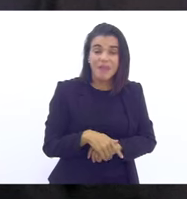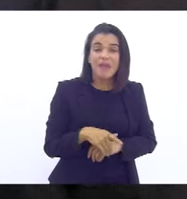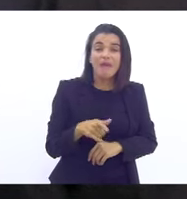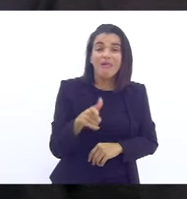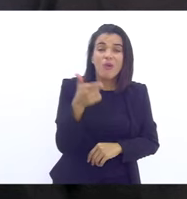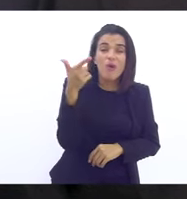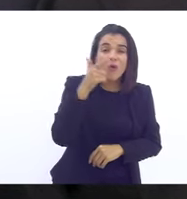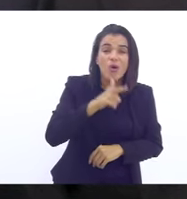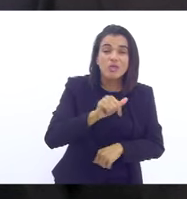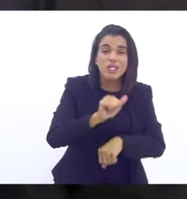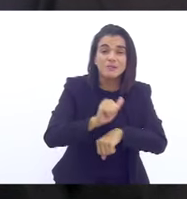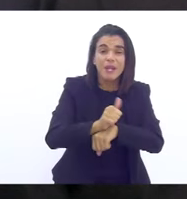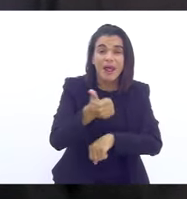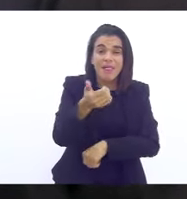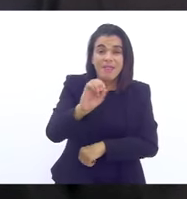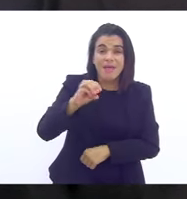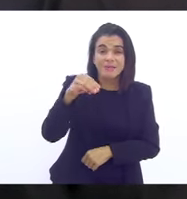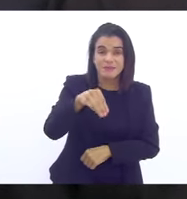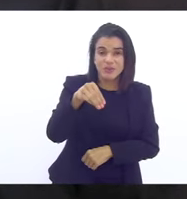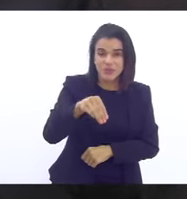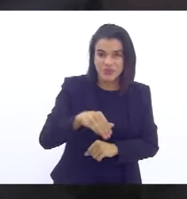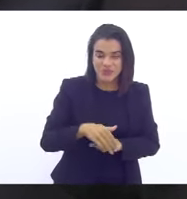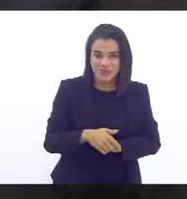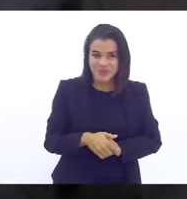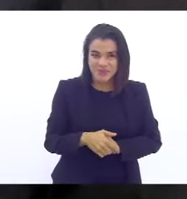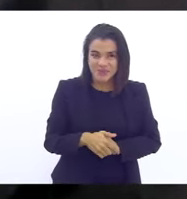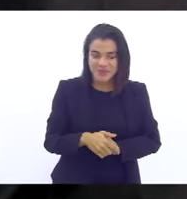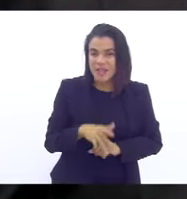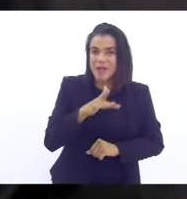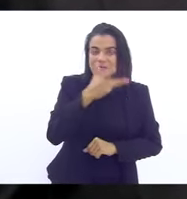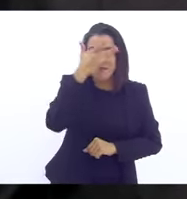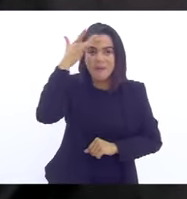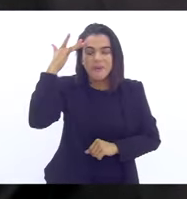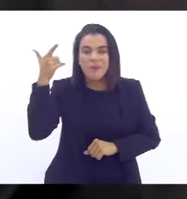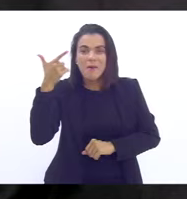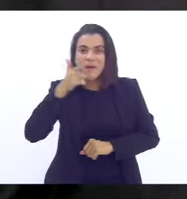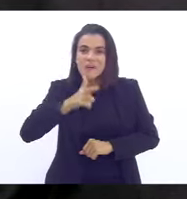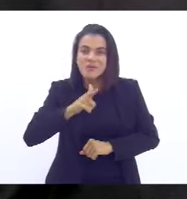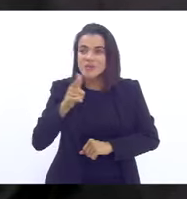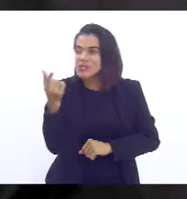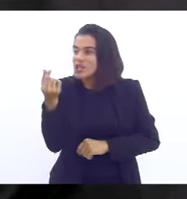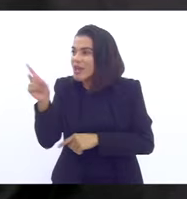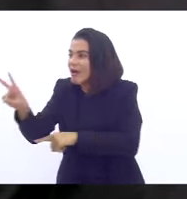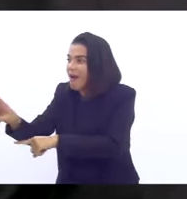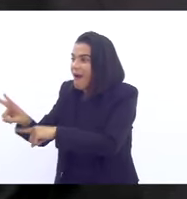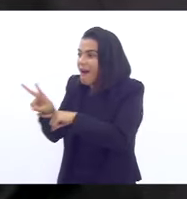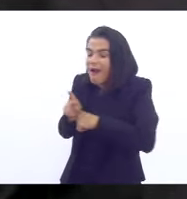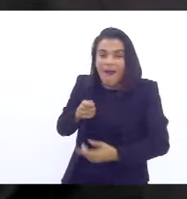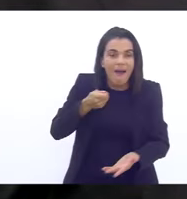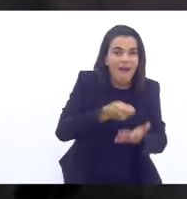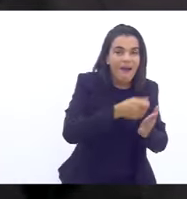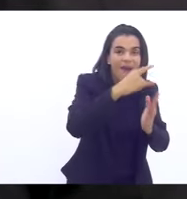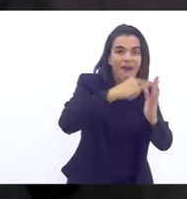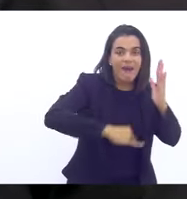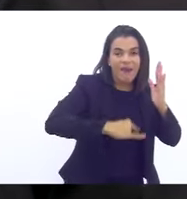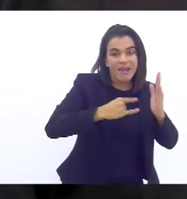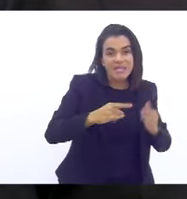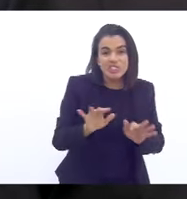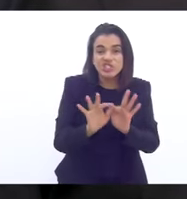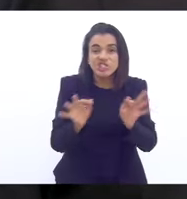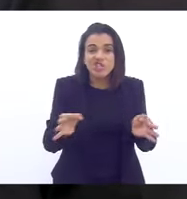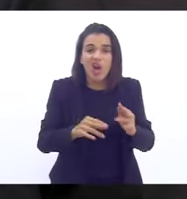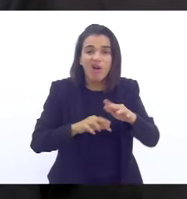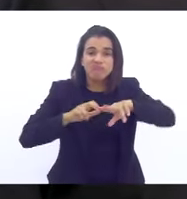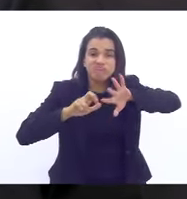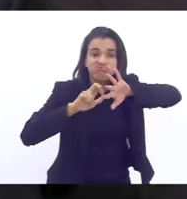não conseguem esperar 10 minutos para que alguém consiga o dinheiro emprestado para poder pagar energia. Simplesmente sobem